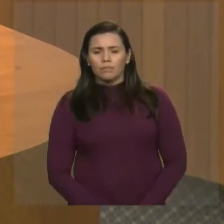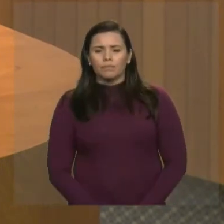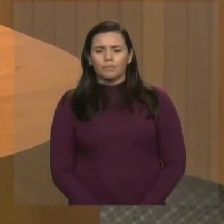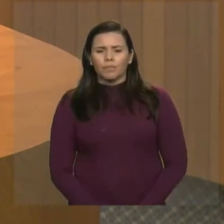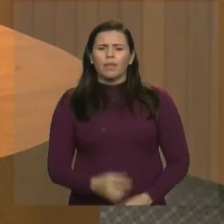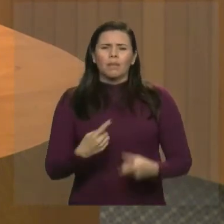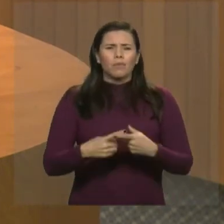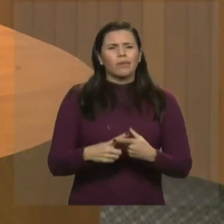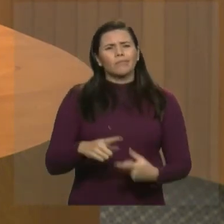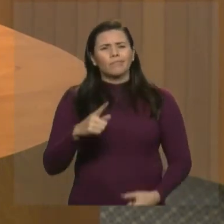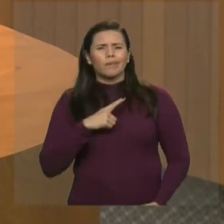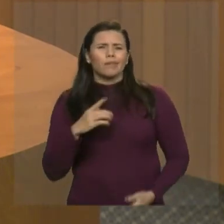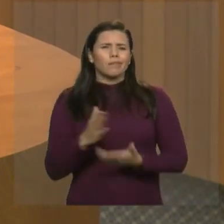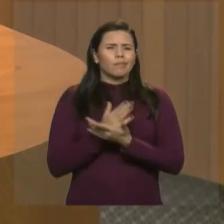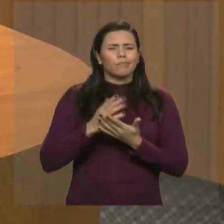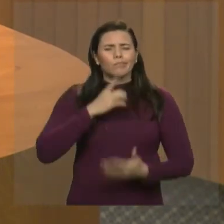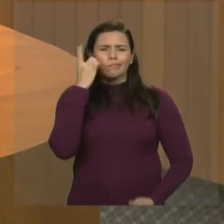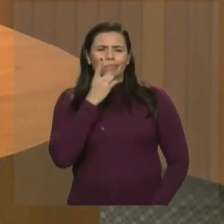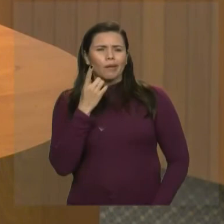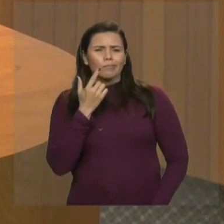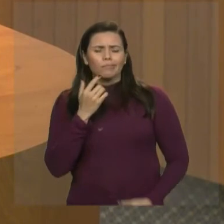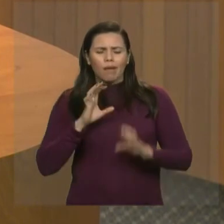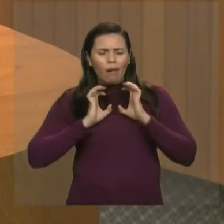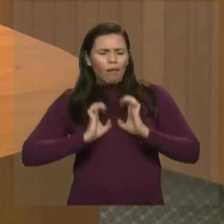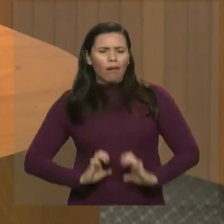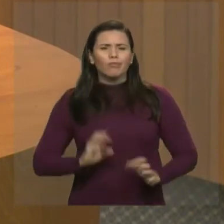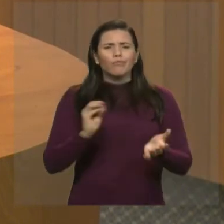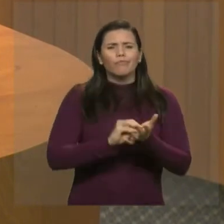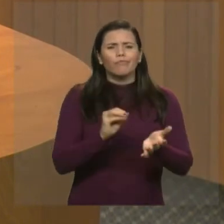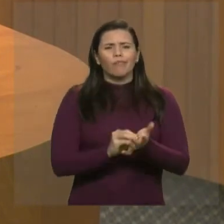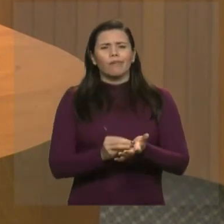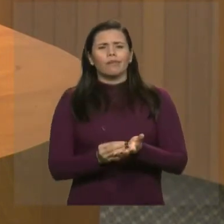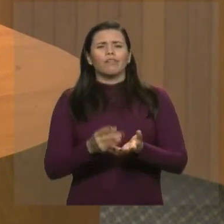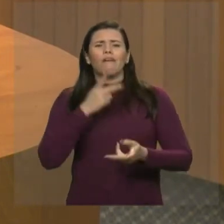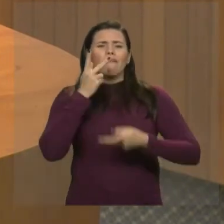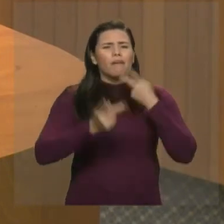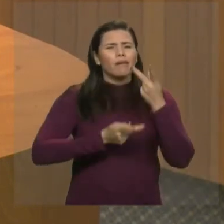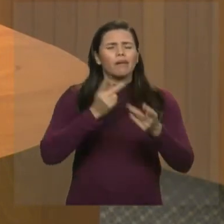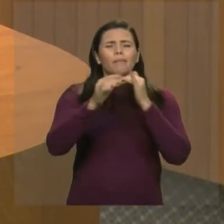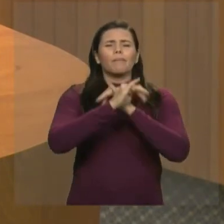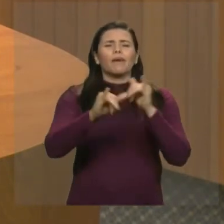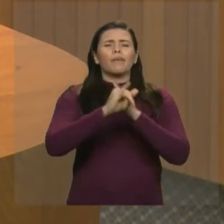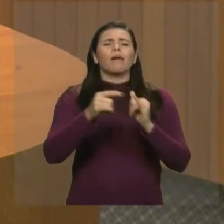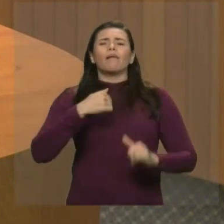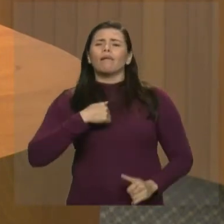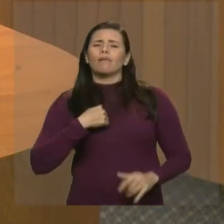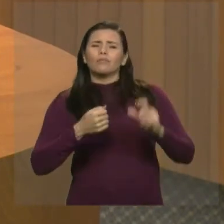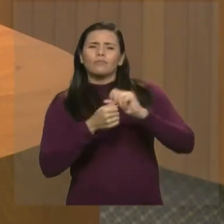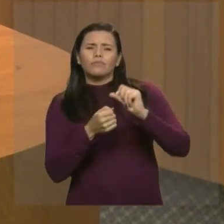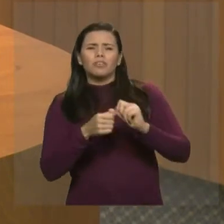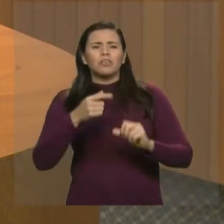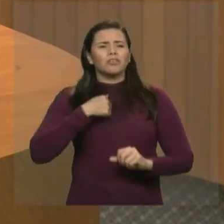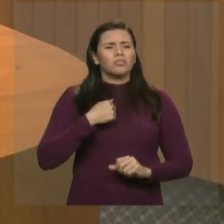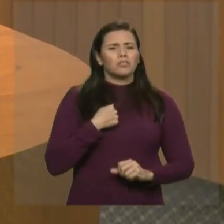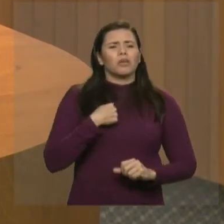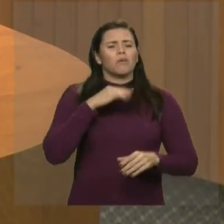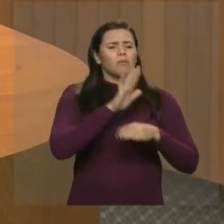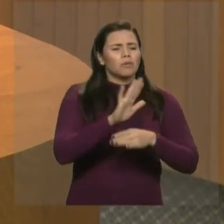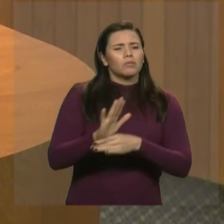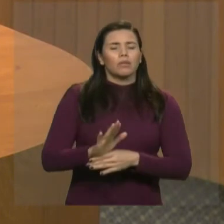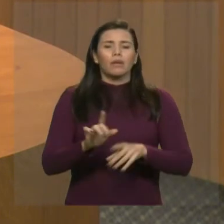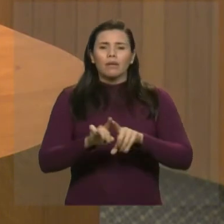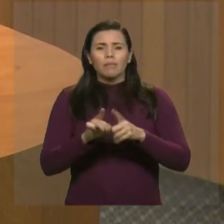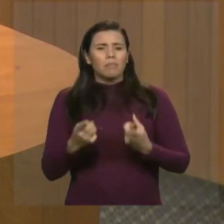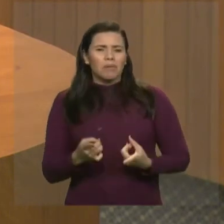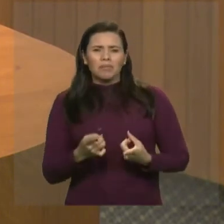pregando coisa nos interiores que não condiz com a realidade, alegando, falando que projetos